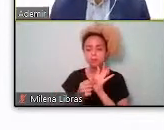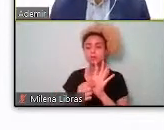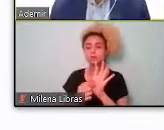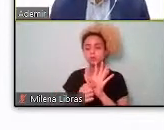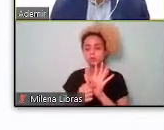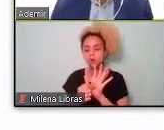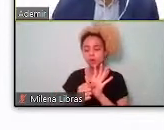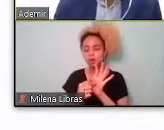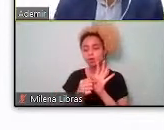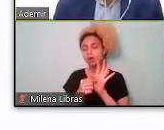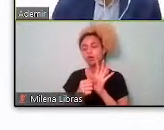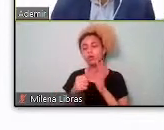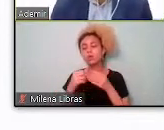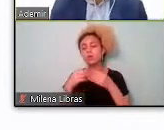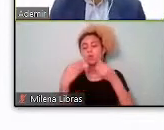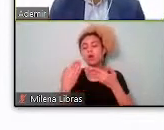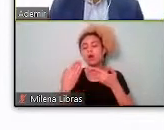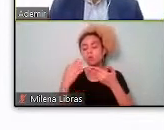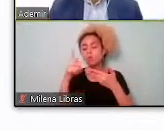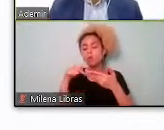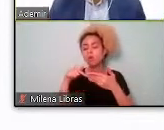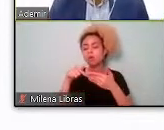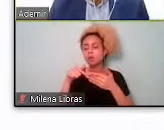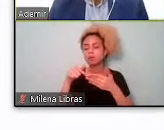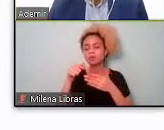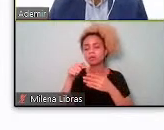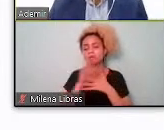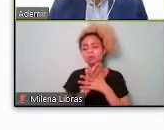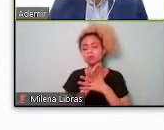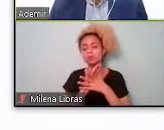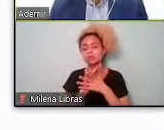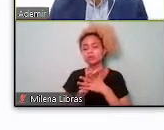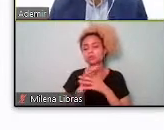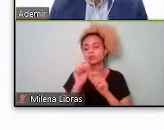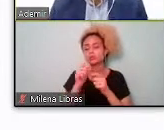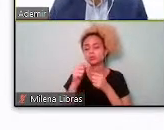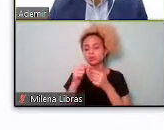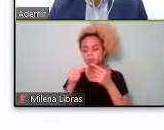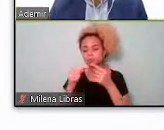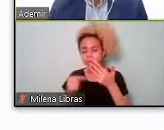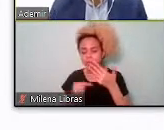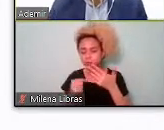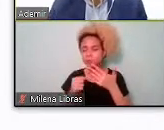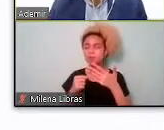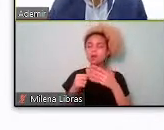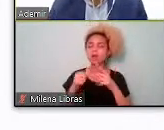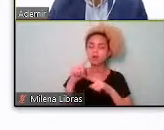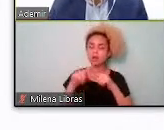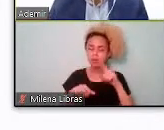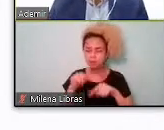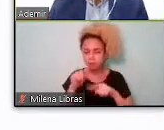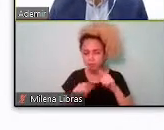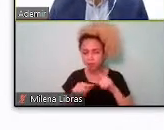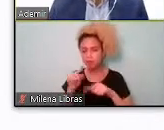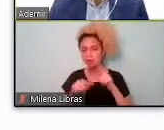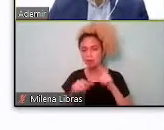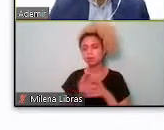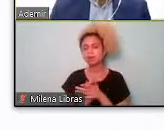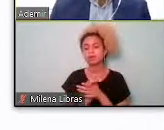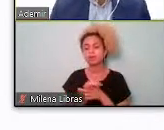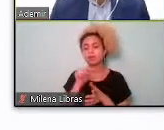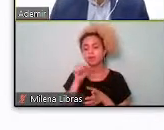descrições, quais são os impactos no sistema, subsistema, equipamento e afins da edificação. E